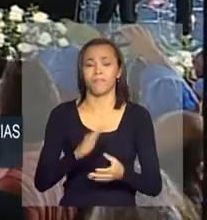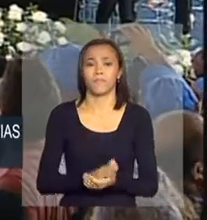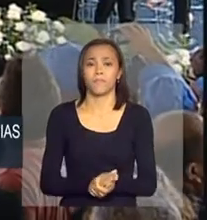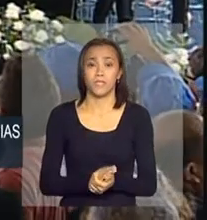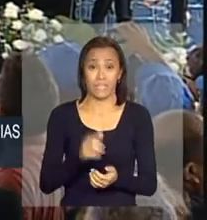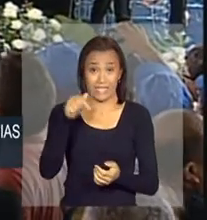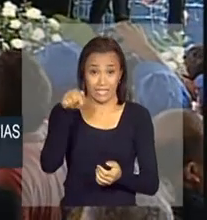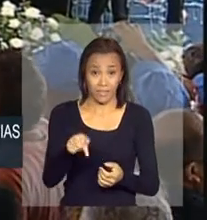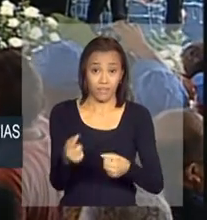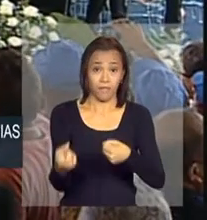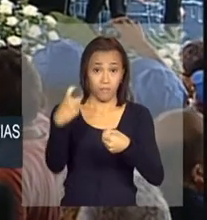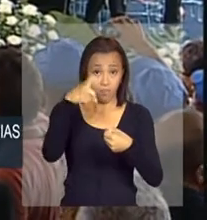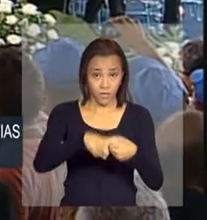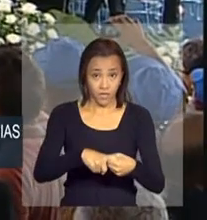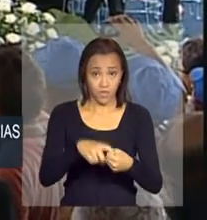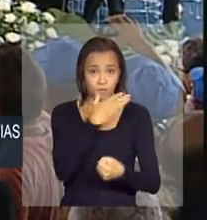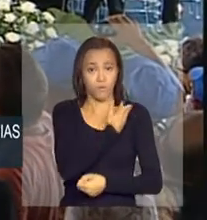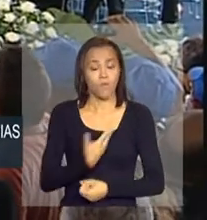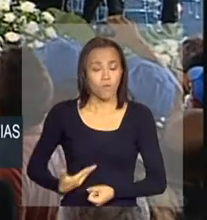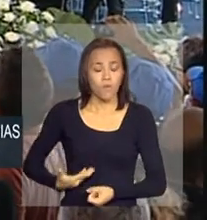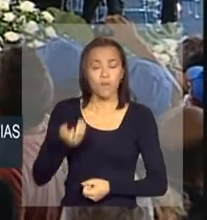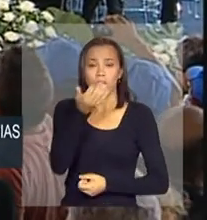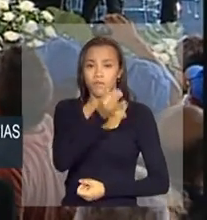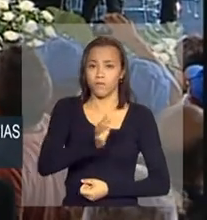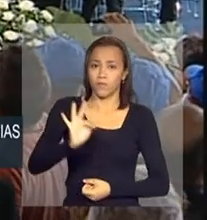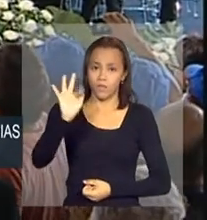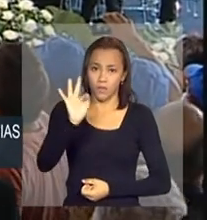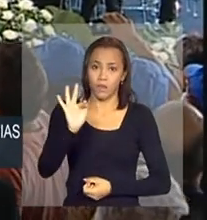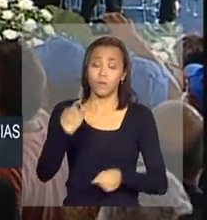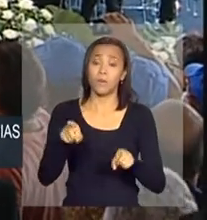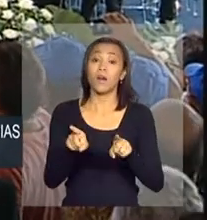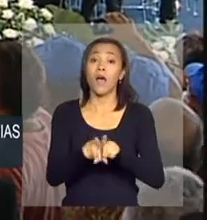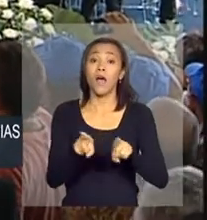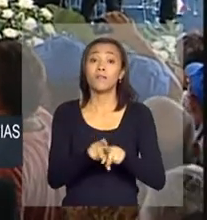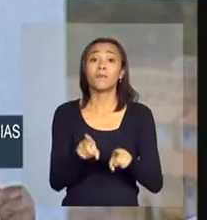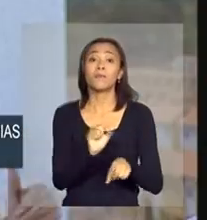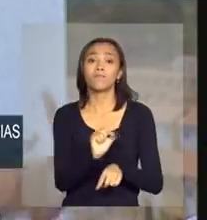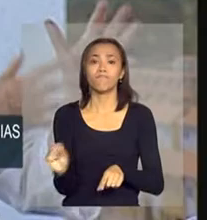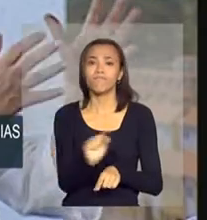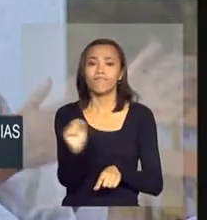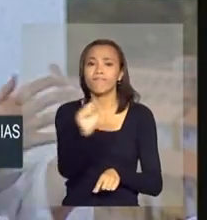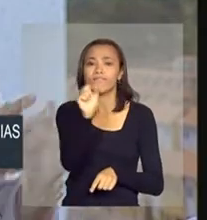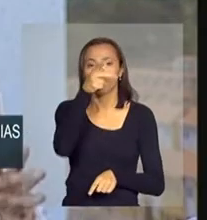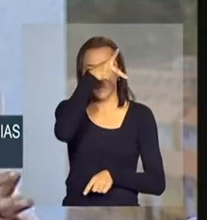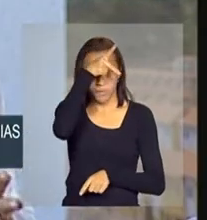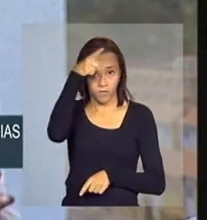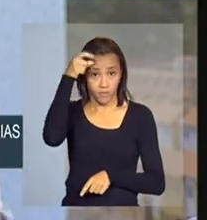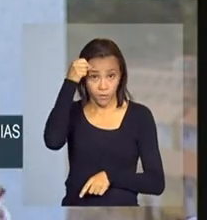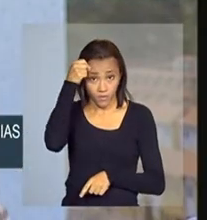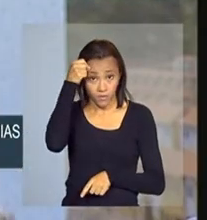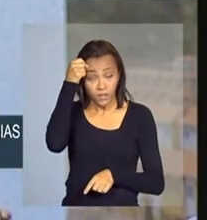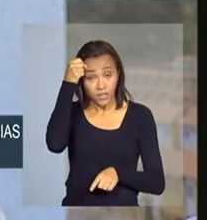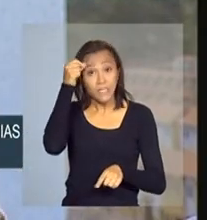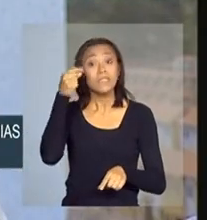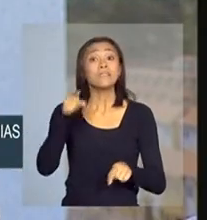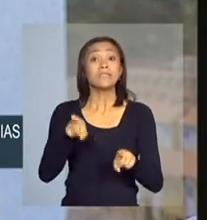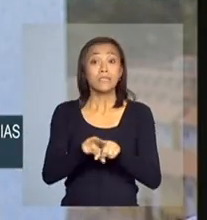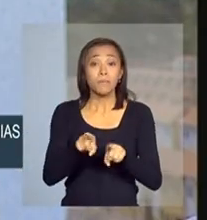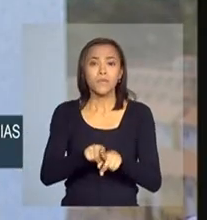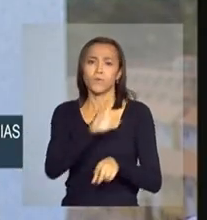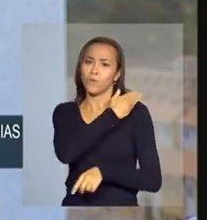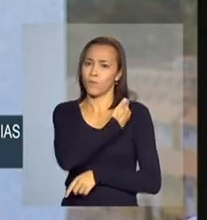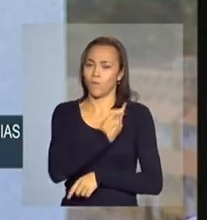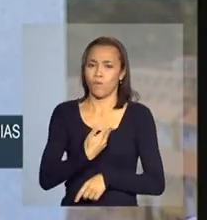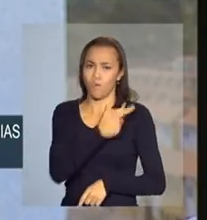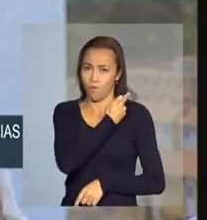dessa parceria entre o governo federal às prefeituras e o governo do